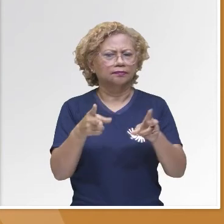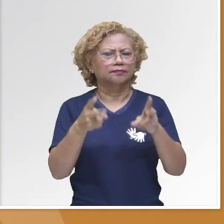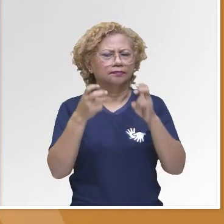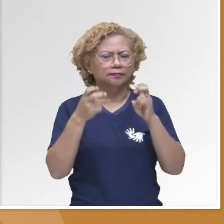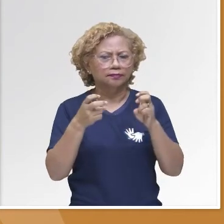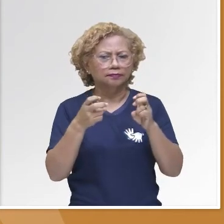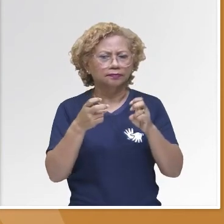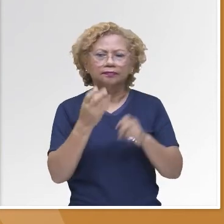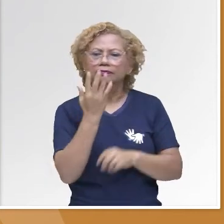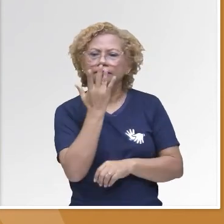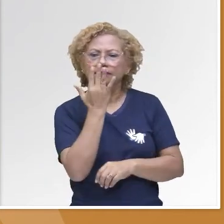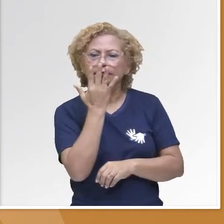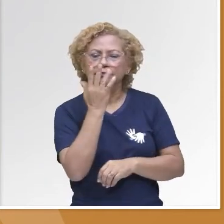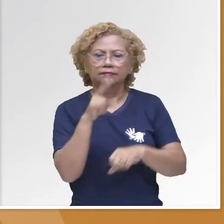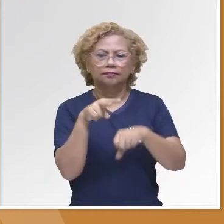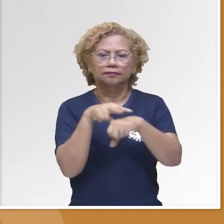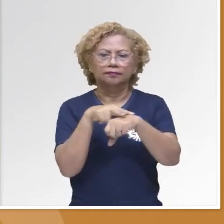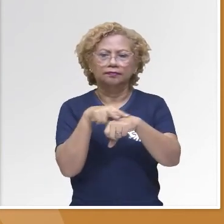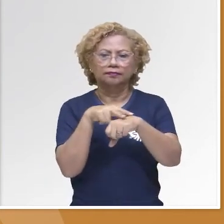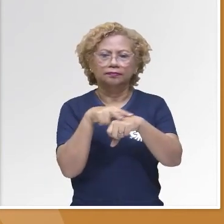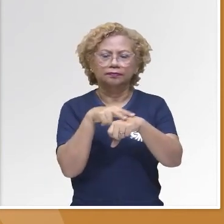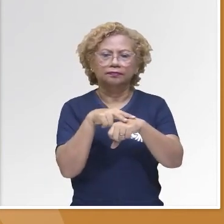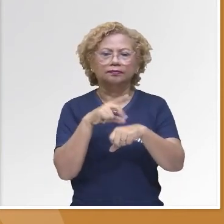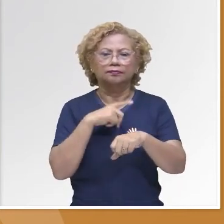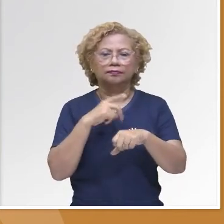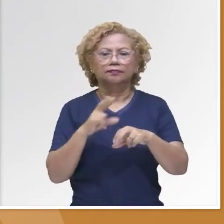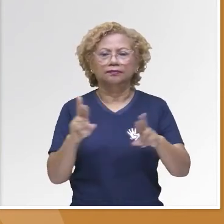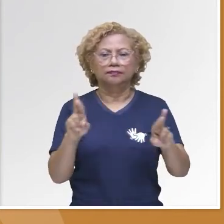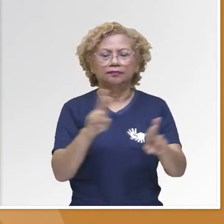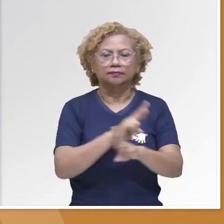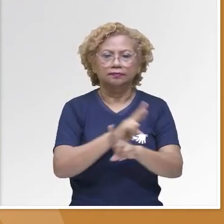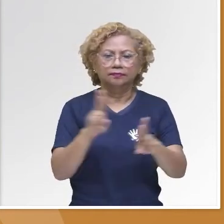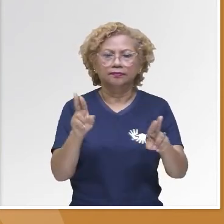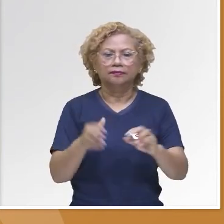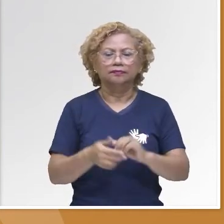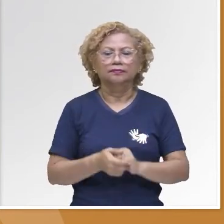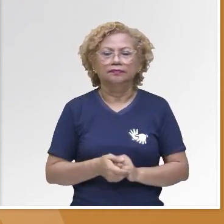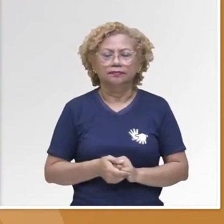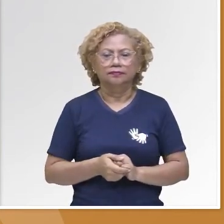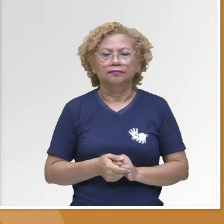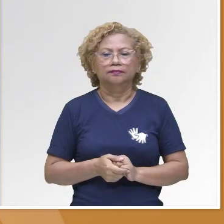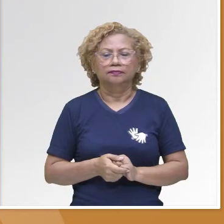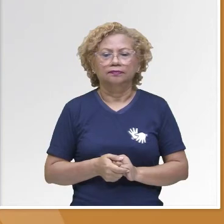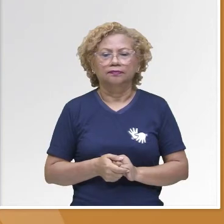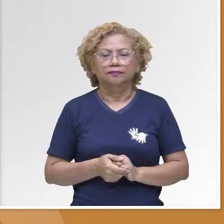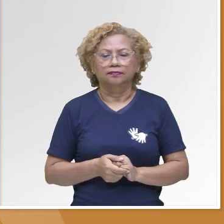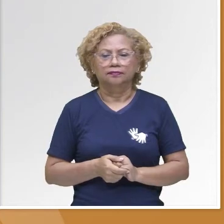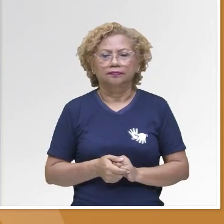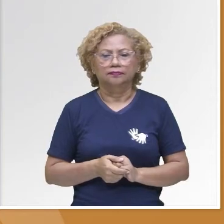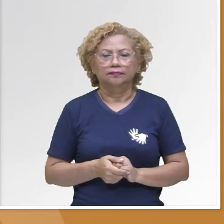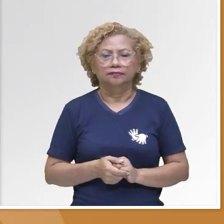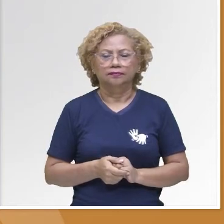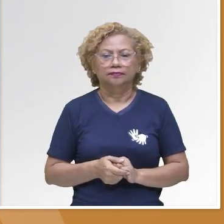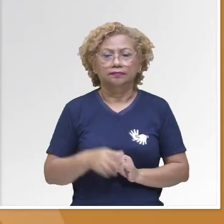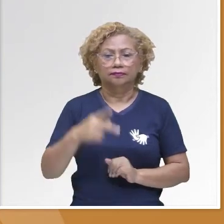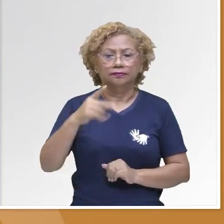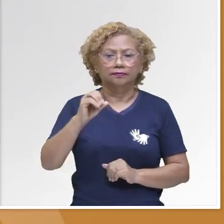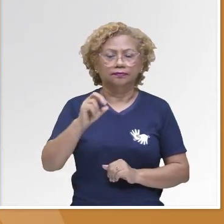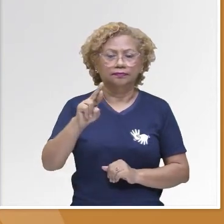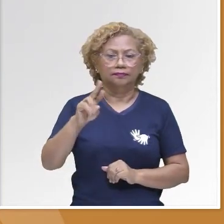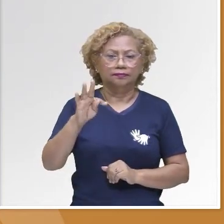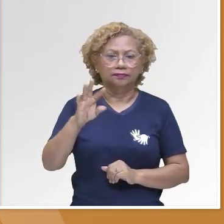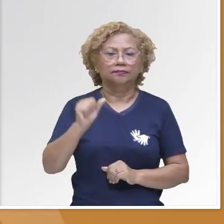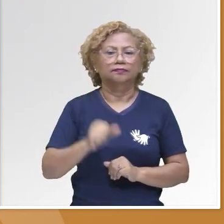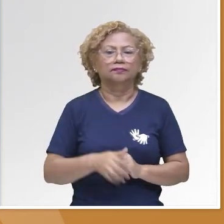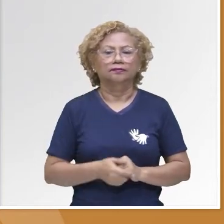indústrias relacionadas ao setor portuário, tá? A gente vai ter em roxo ou